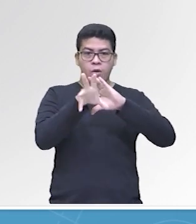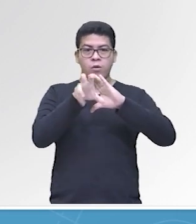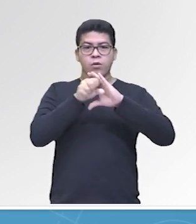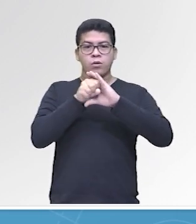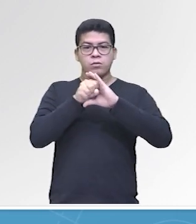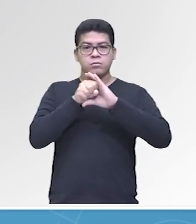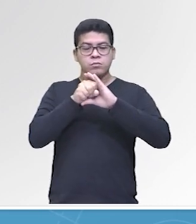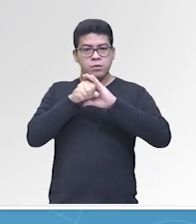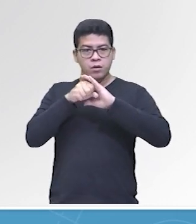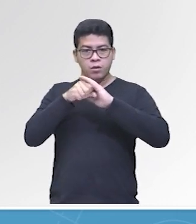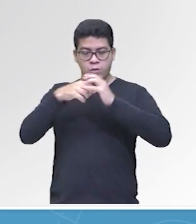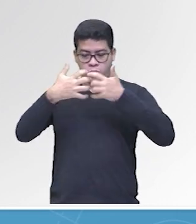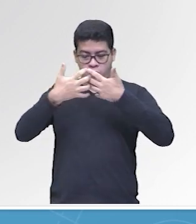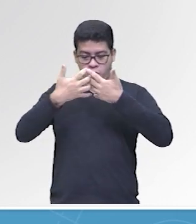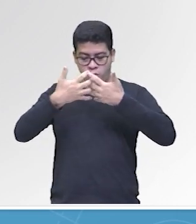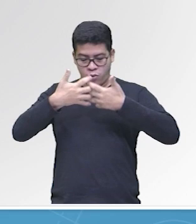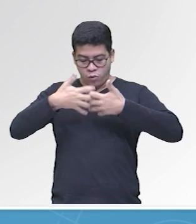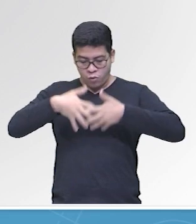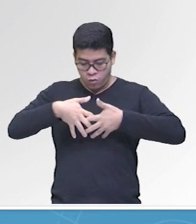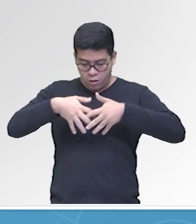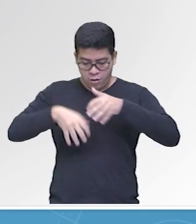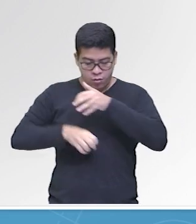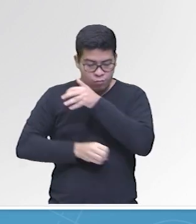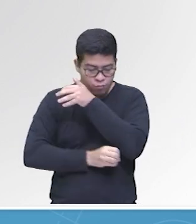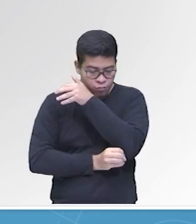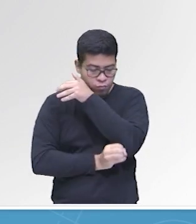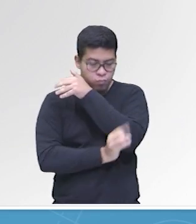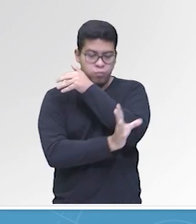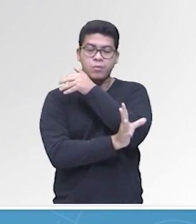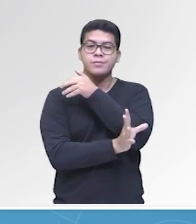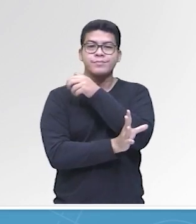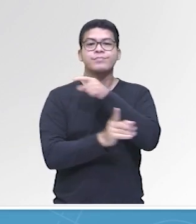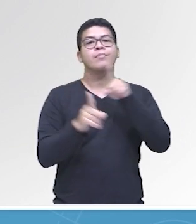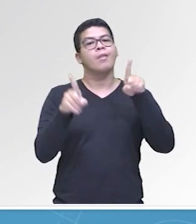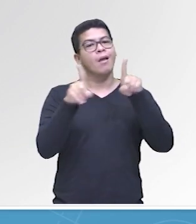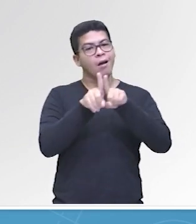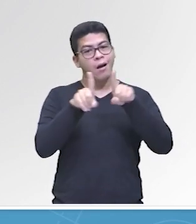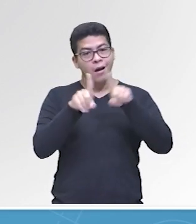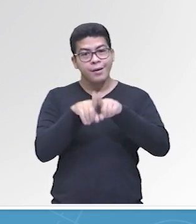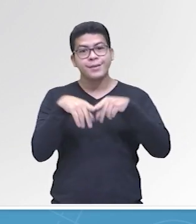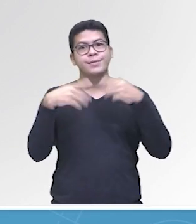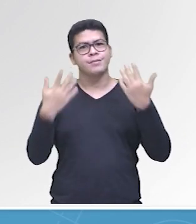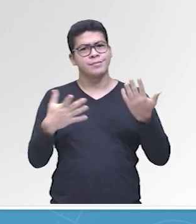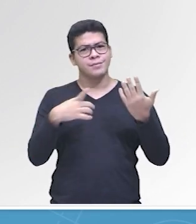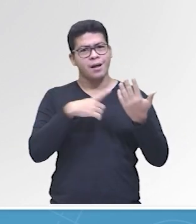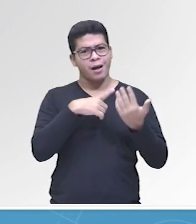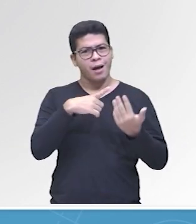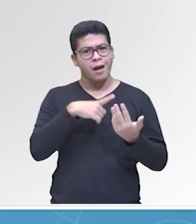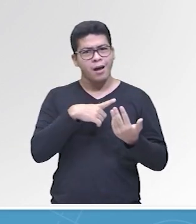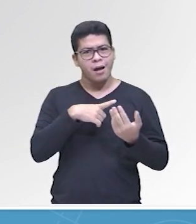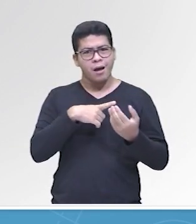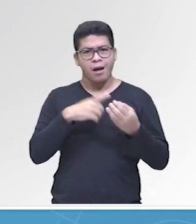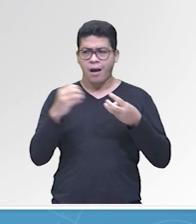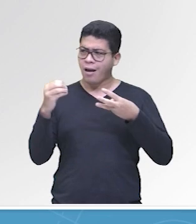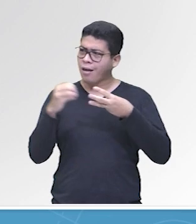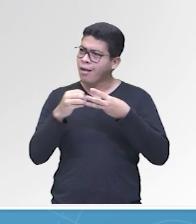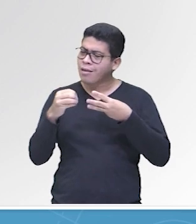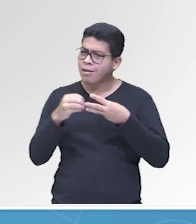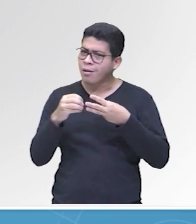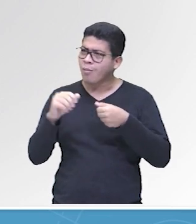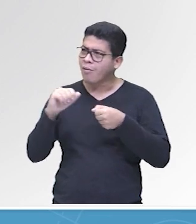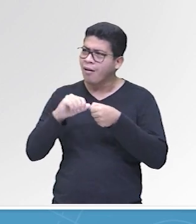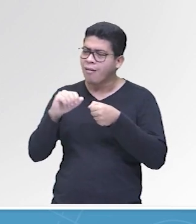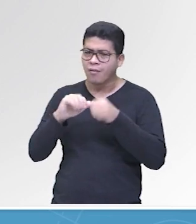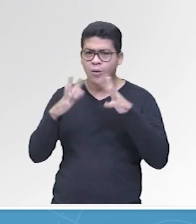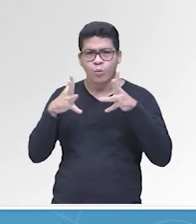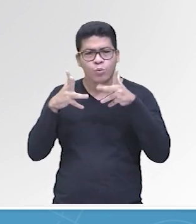respiração, digestão, excreção e etc. Mas, professora, a célula faz isso tudo? Como é que isso